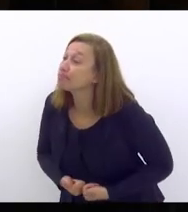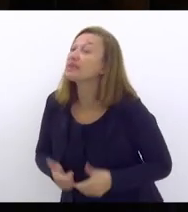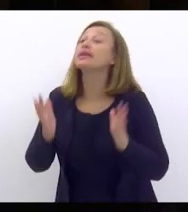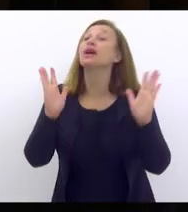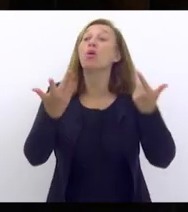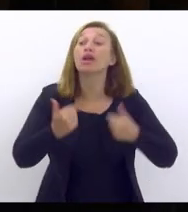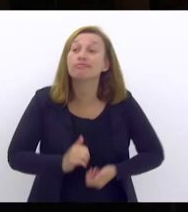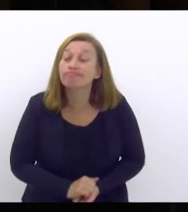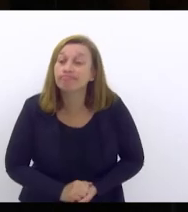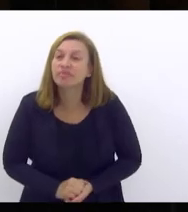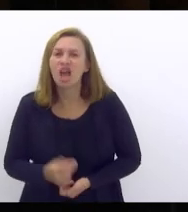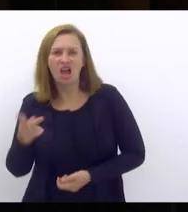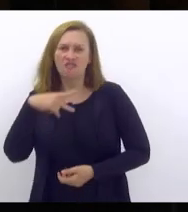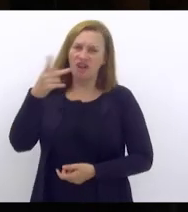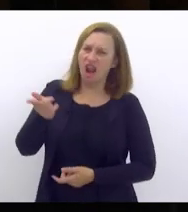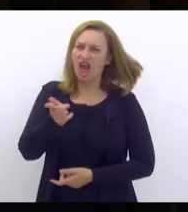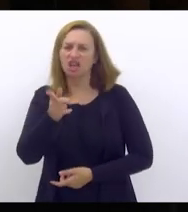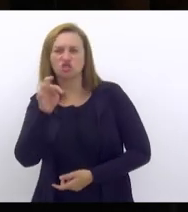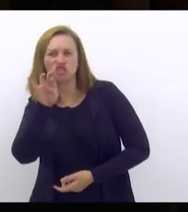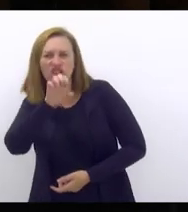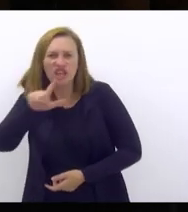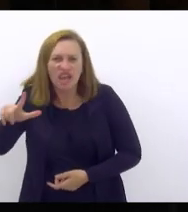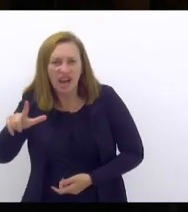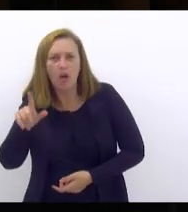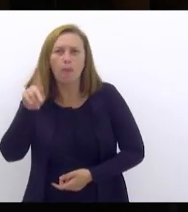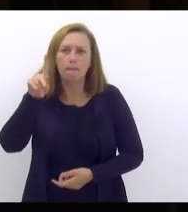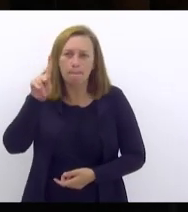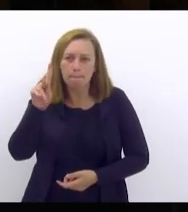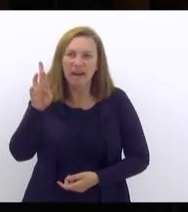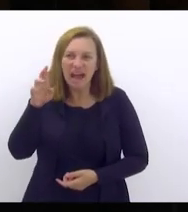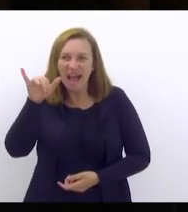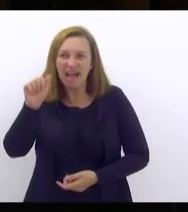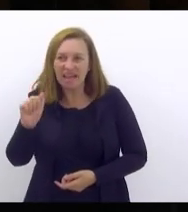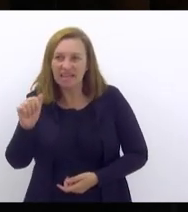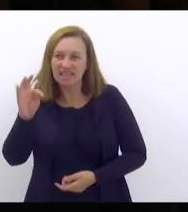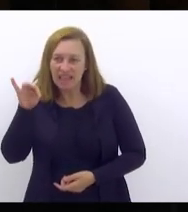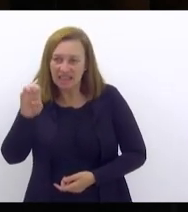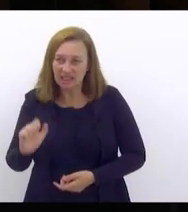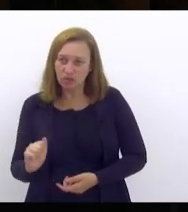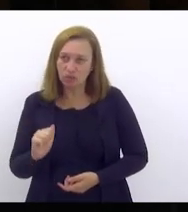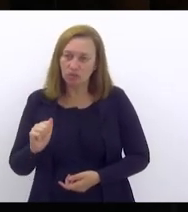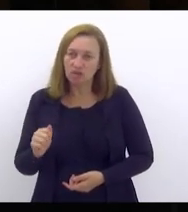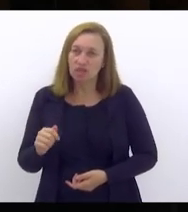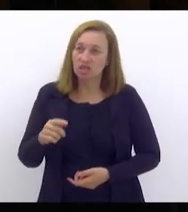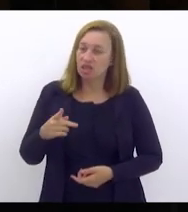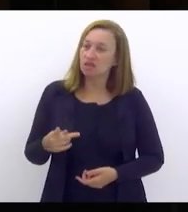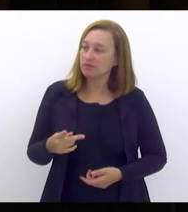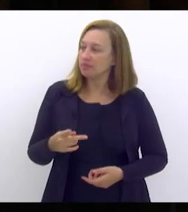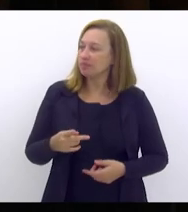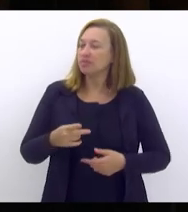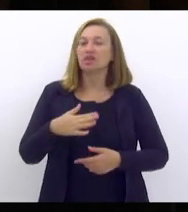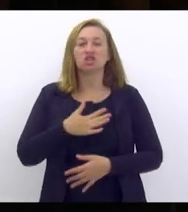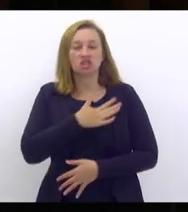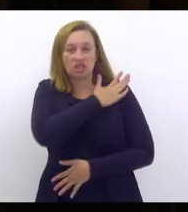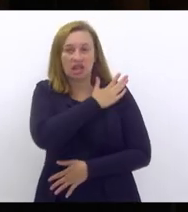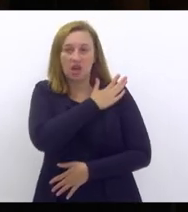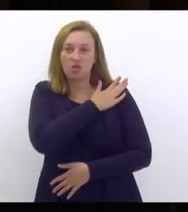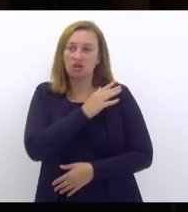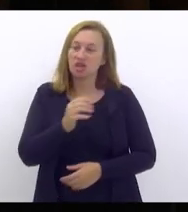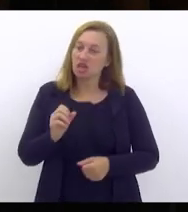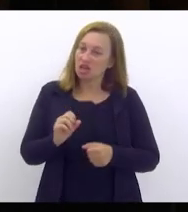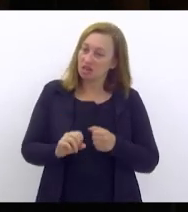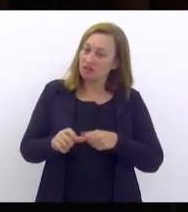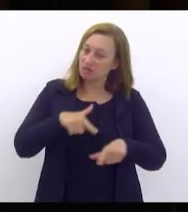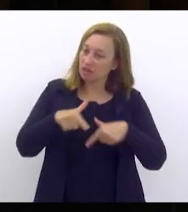Agora, falar do general Braga Neto, que foi o cara que largou um legado aqui no estado do Rio de Janeiro.